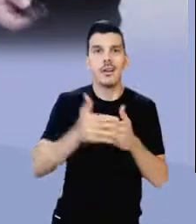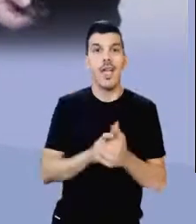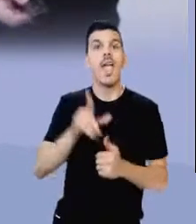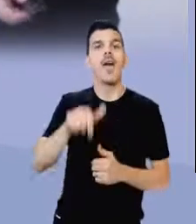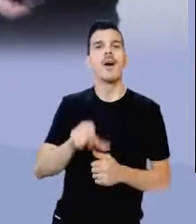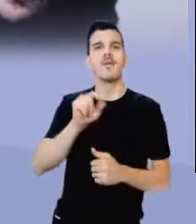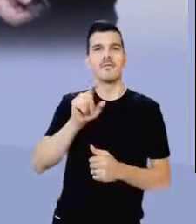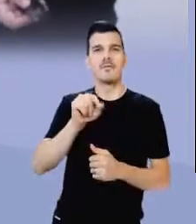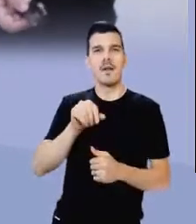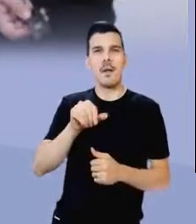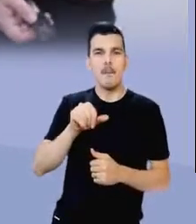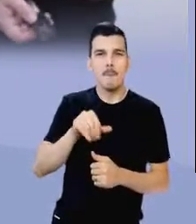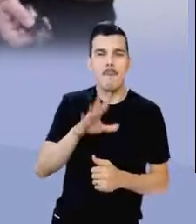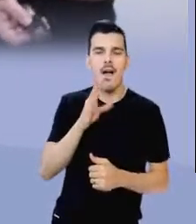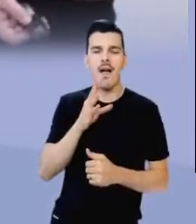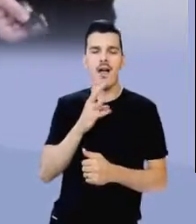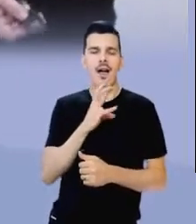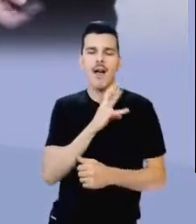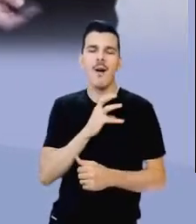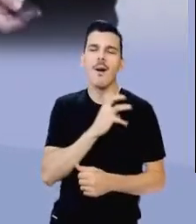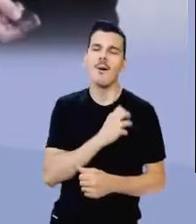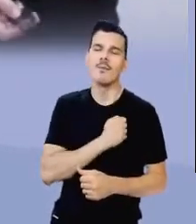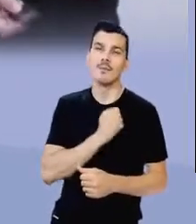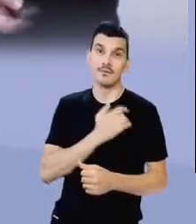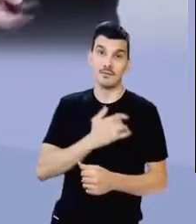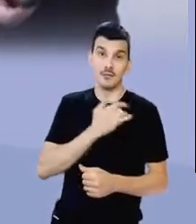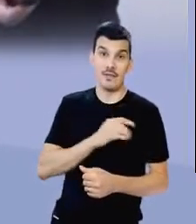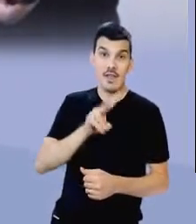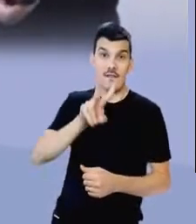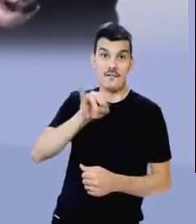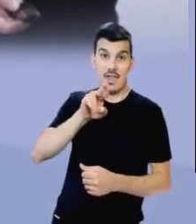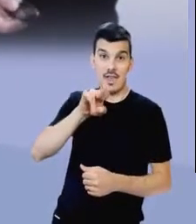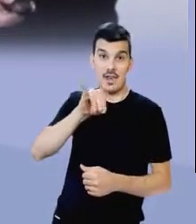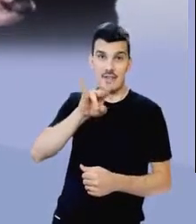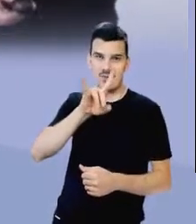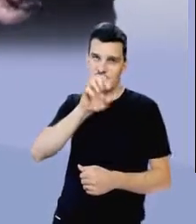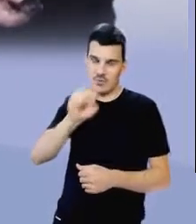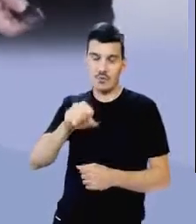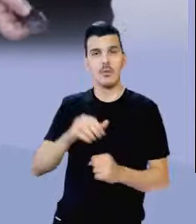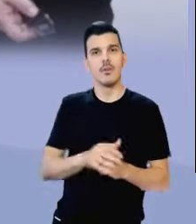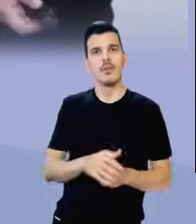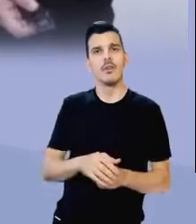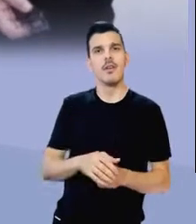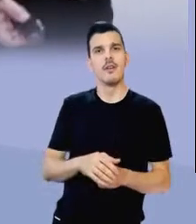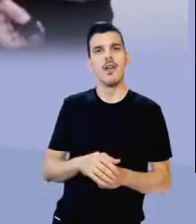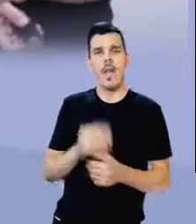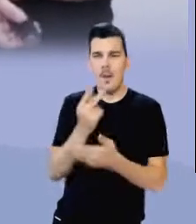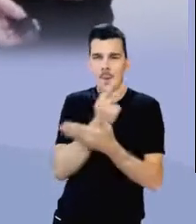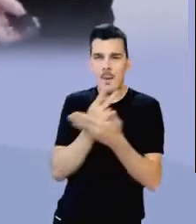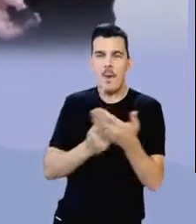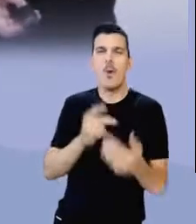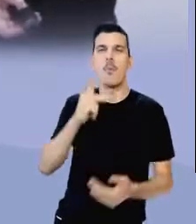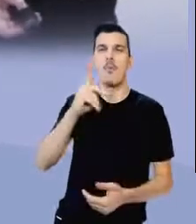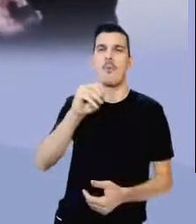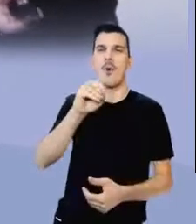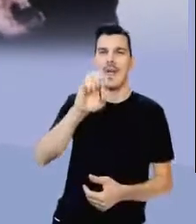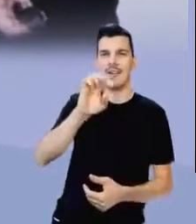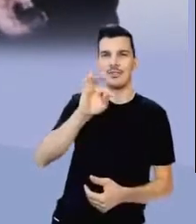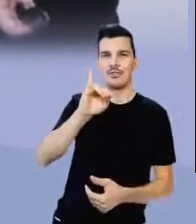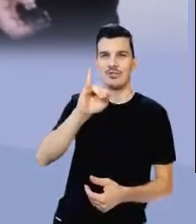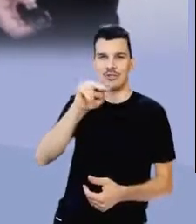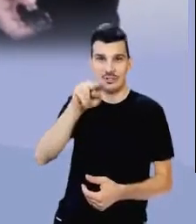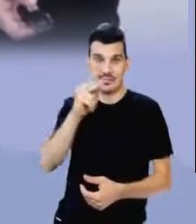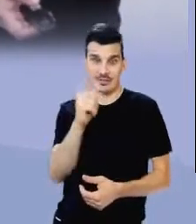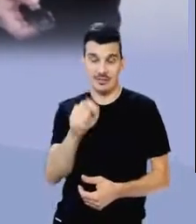geração, será ainda mais brilhante. Vinícius de Moraes. Ele será chamado o Poetinha.